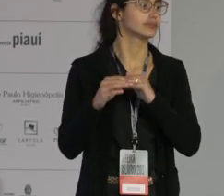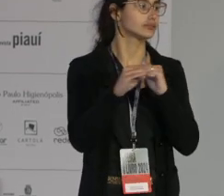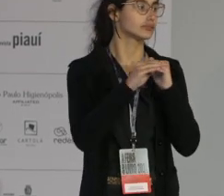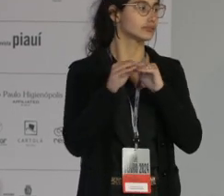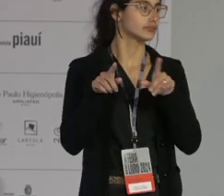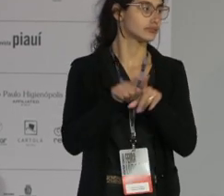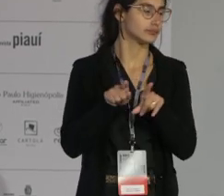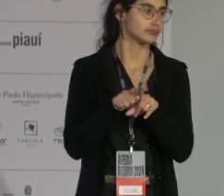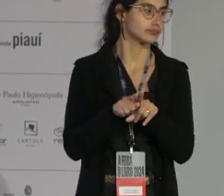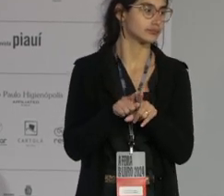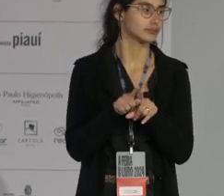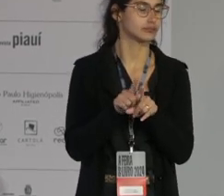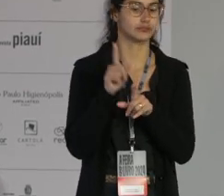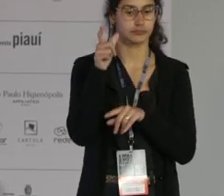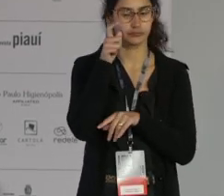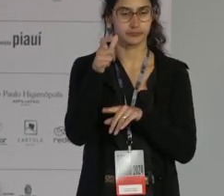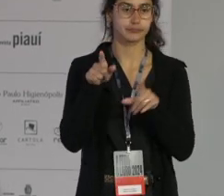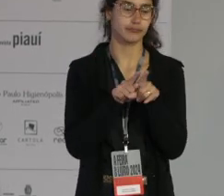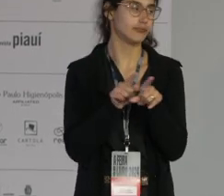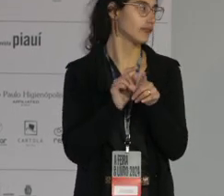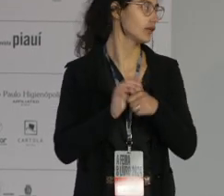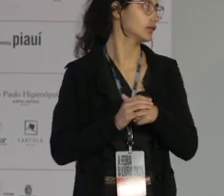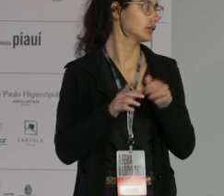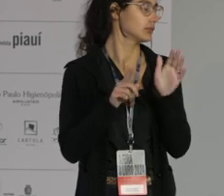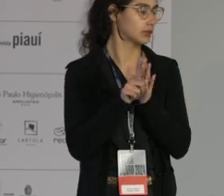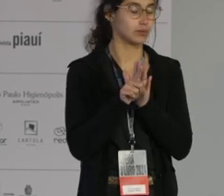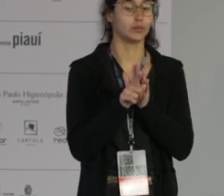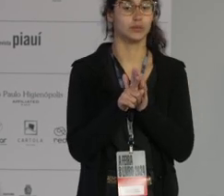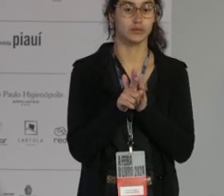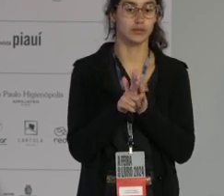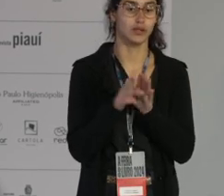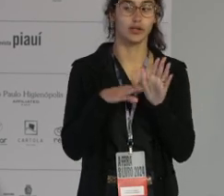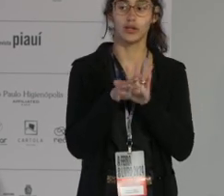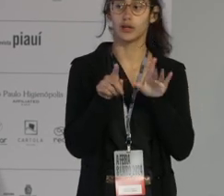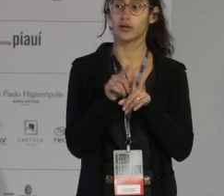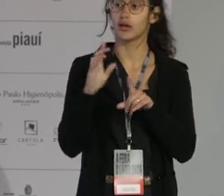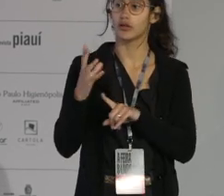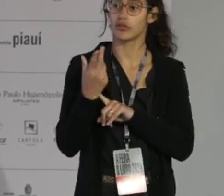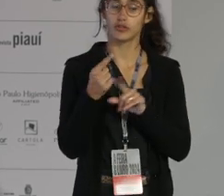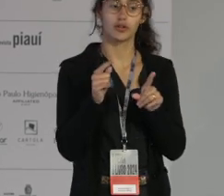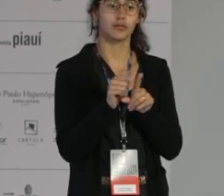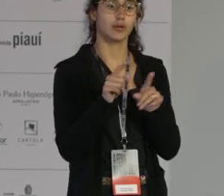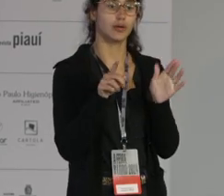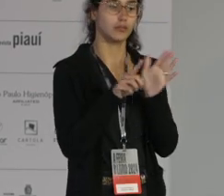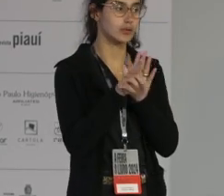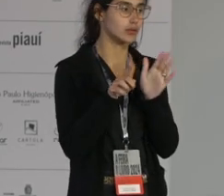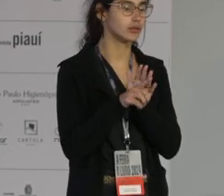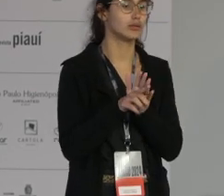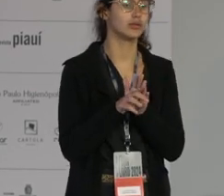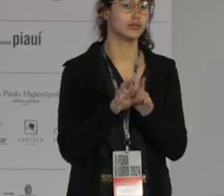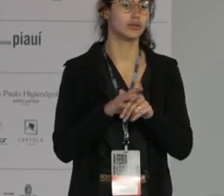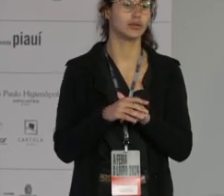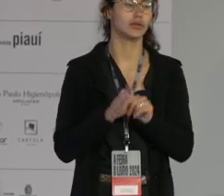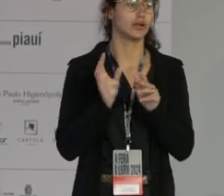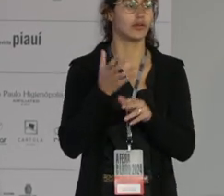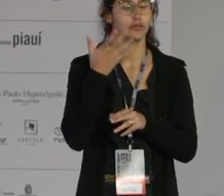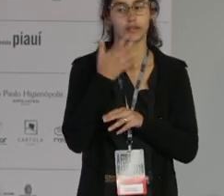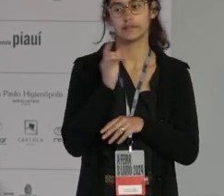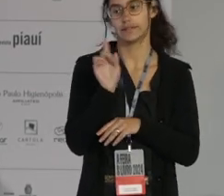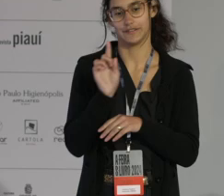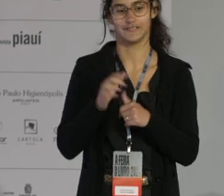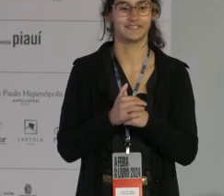padronizadora, né? É interessante a pergunta. Chega a ser artística mesmo essa pergunta, assim, mas eu vou dizer que